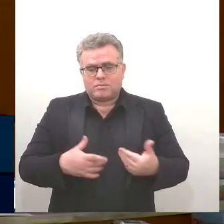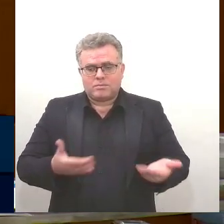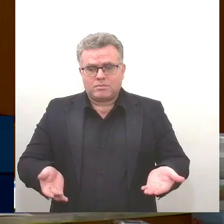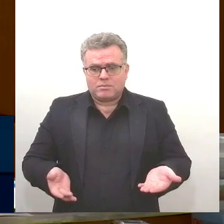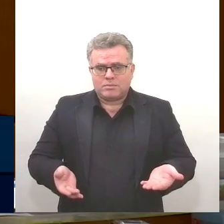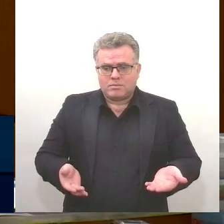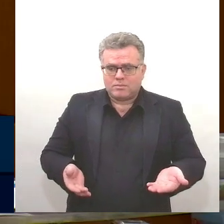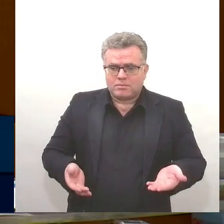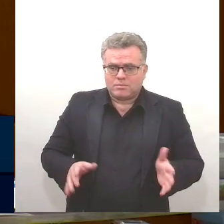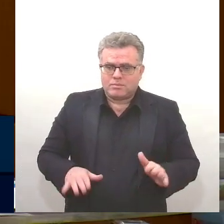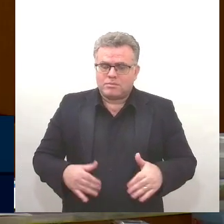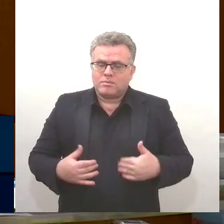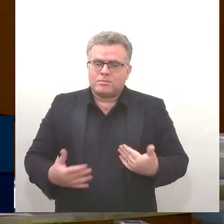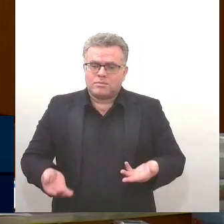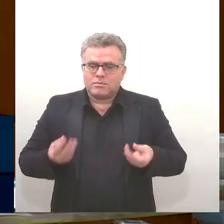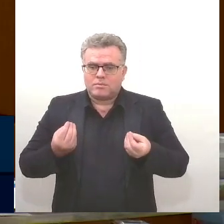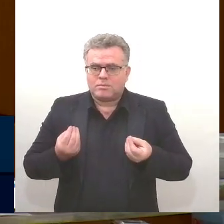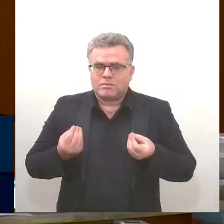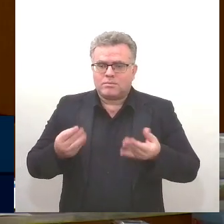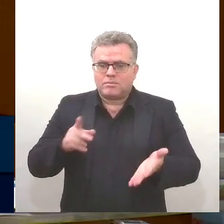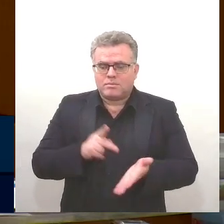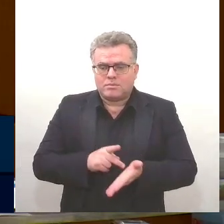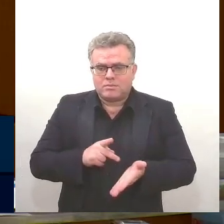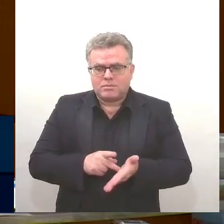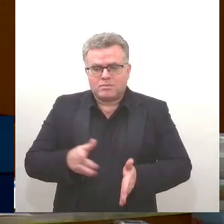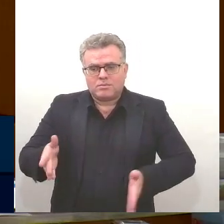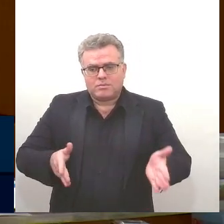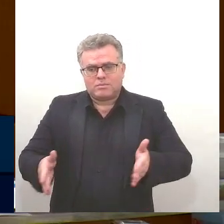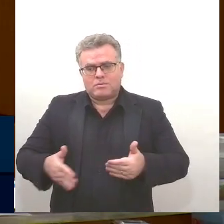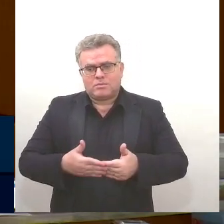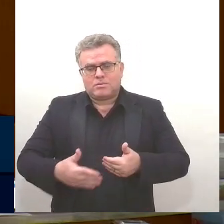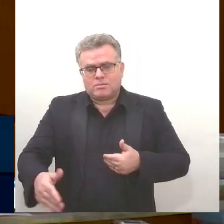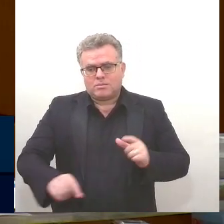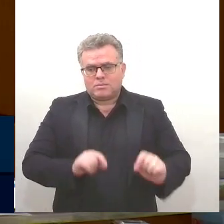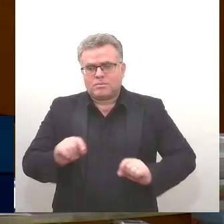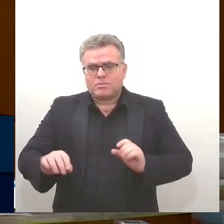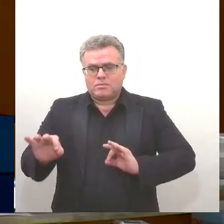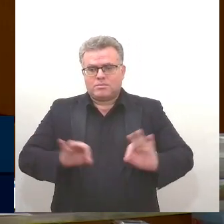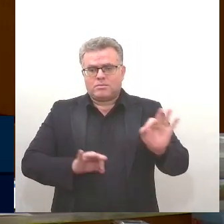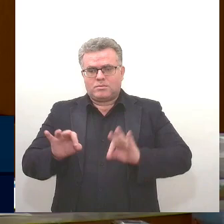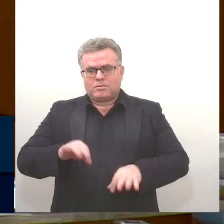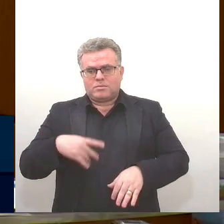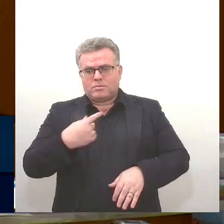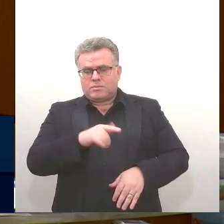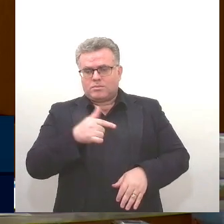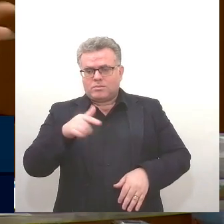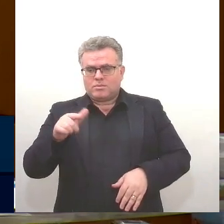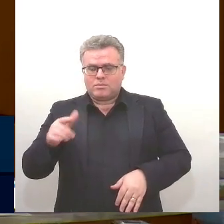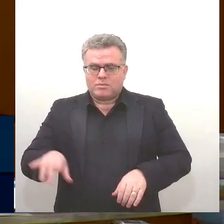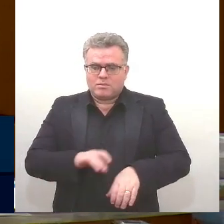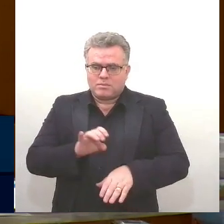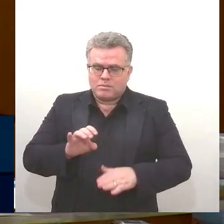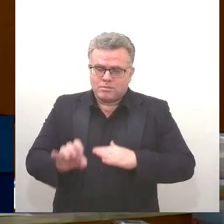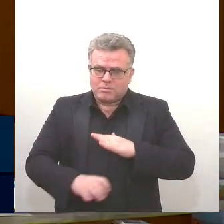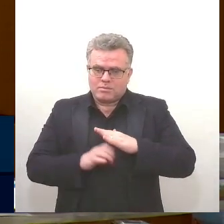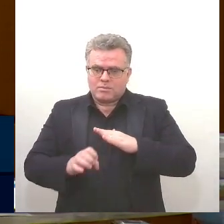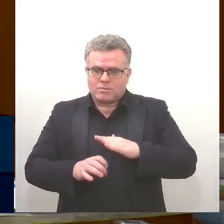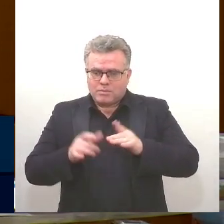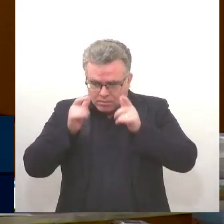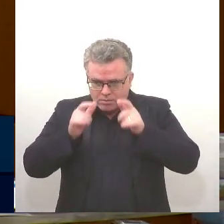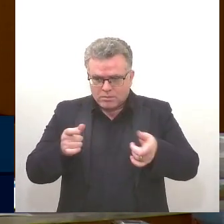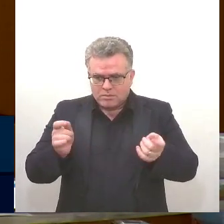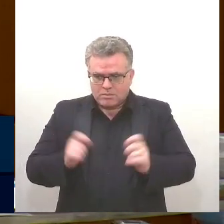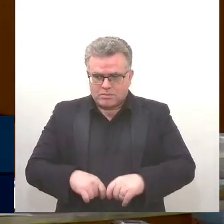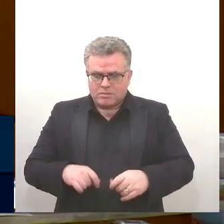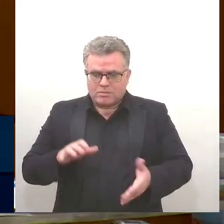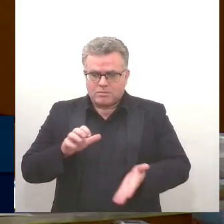daria um tempo maior para que as outras empresas interessadas pudessem se inscrever né O que a